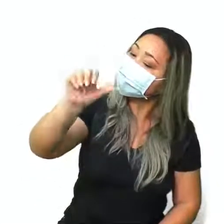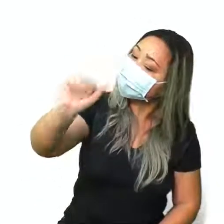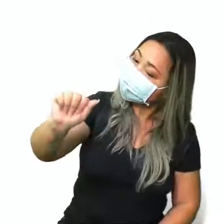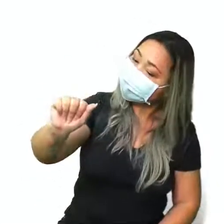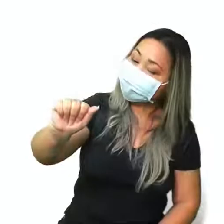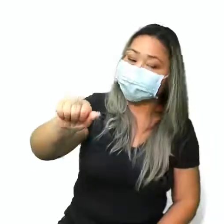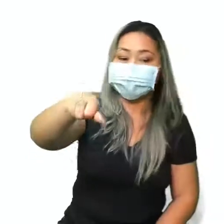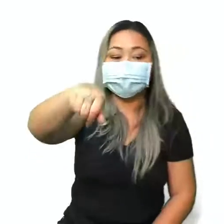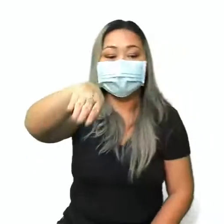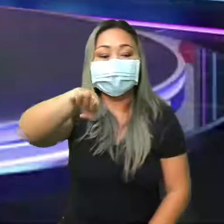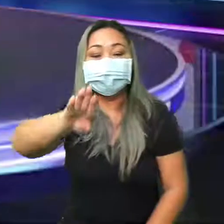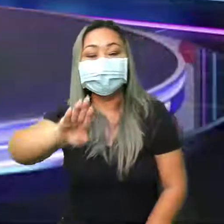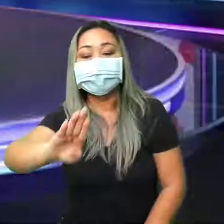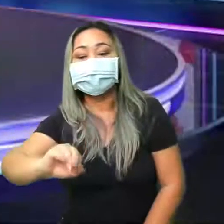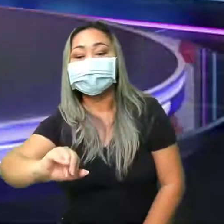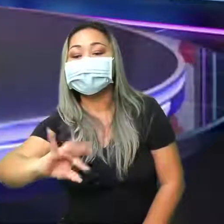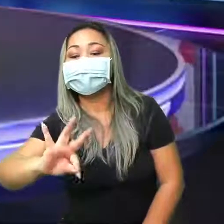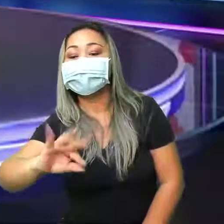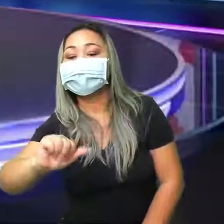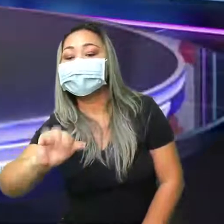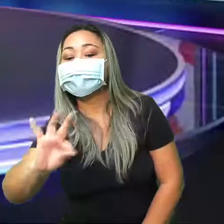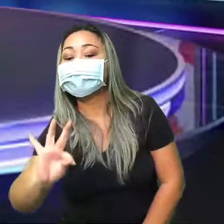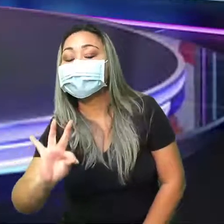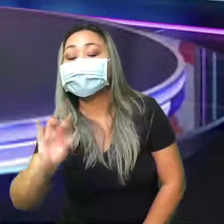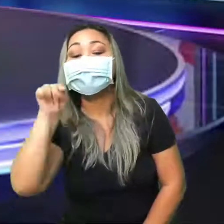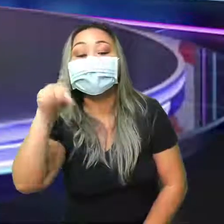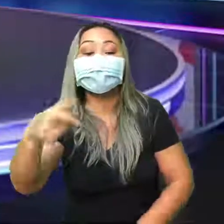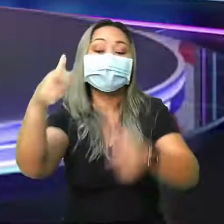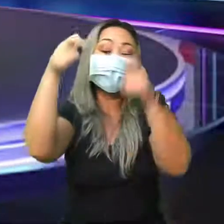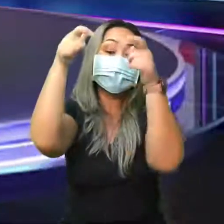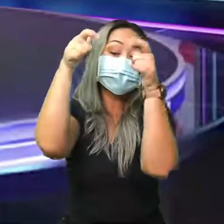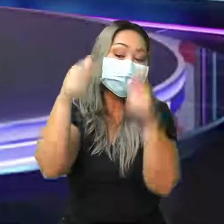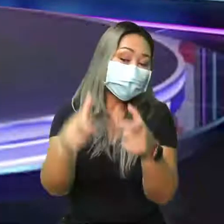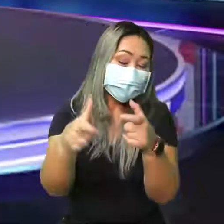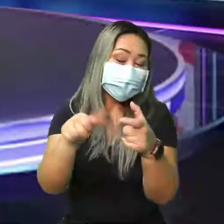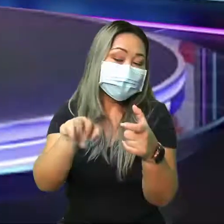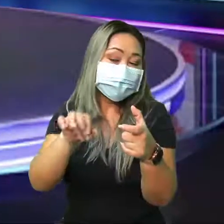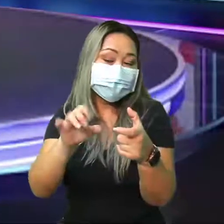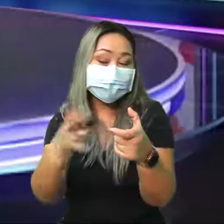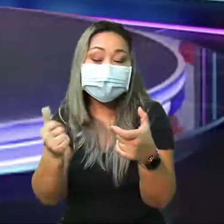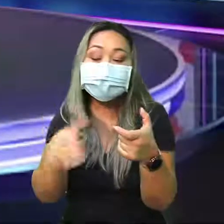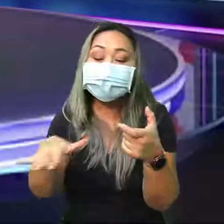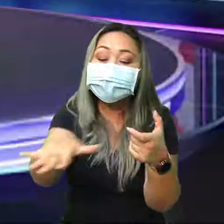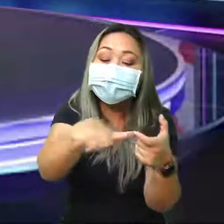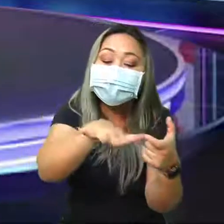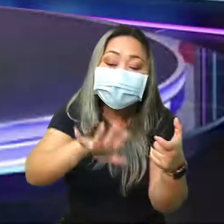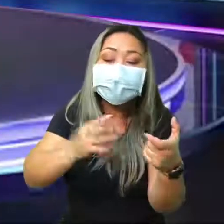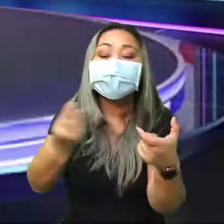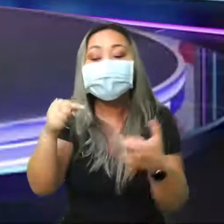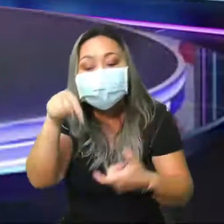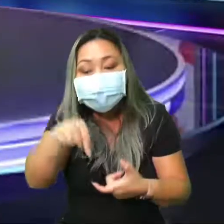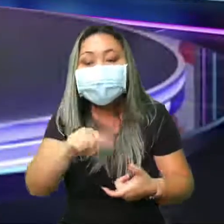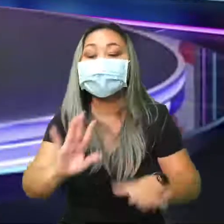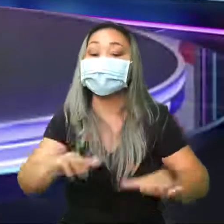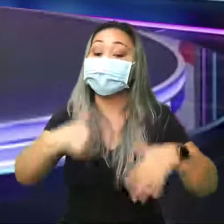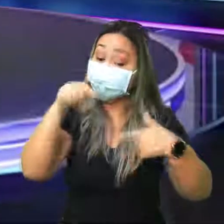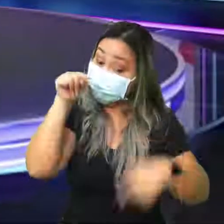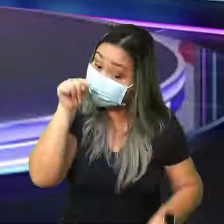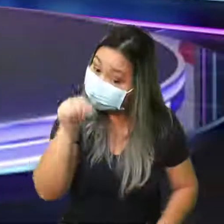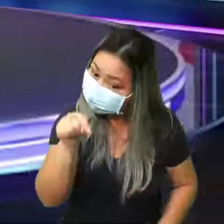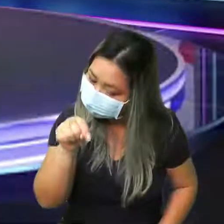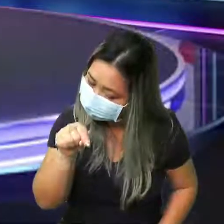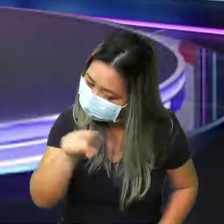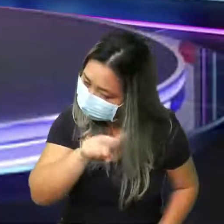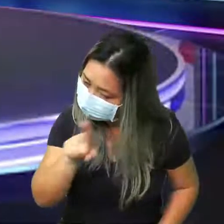O habitat. Então, esse é o local onde esses organismos vão estar. Esse ser vivo vai estar inserido. E nele é